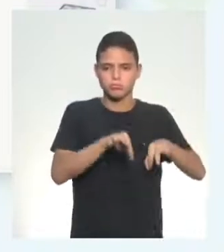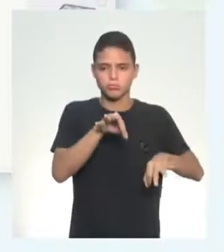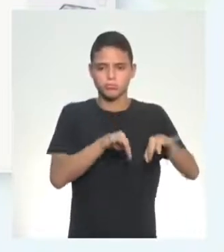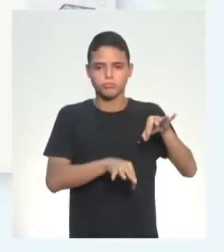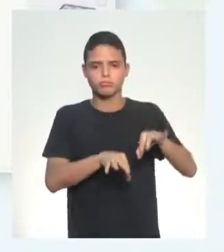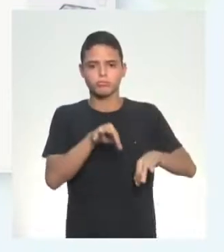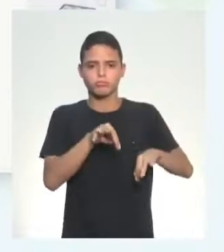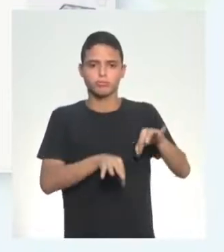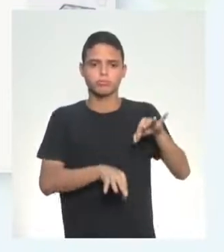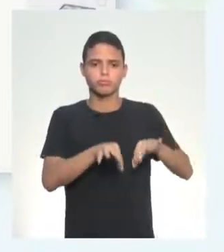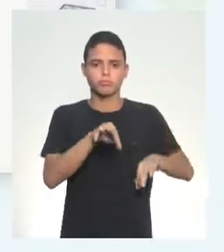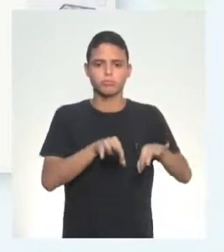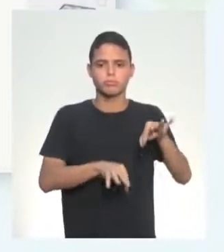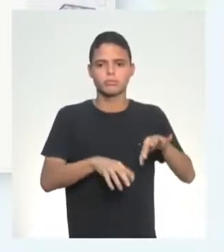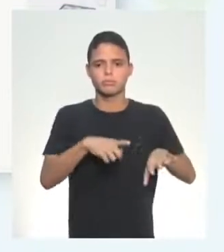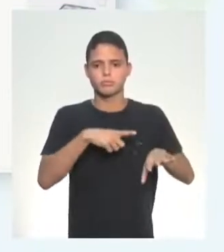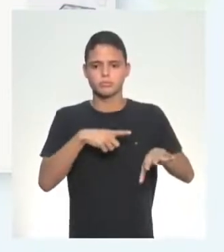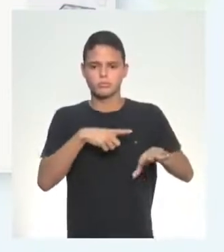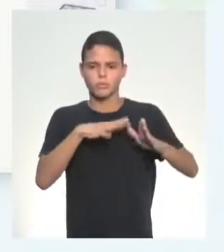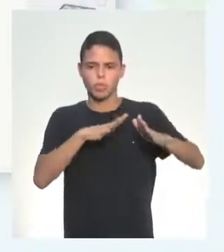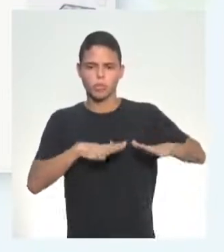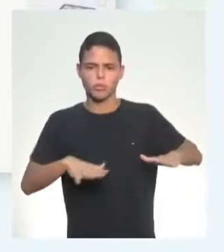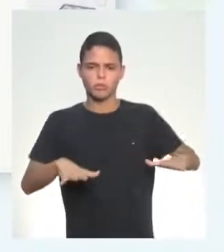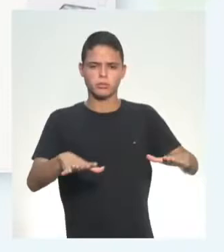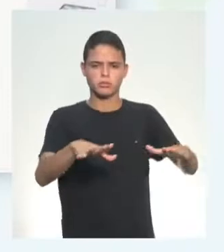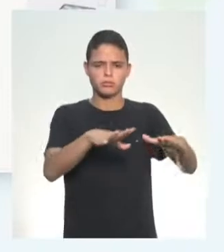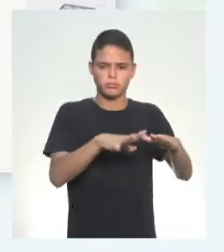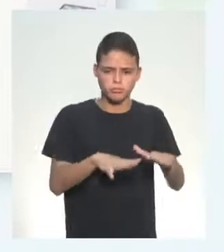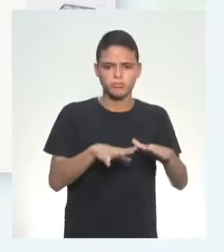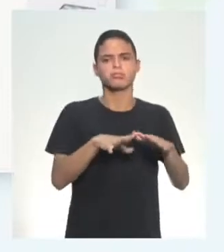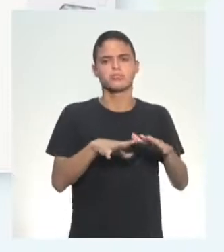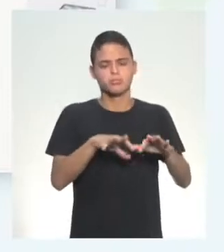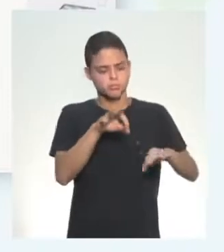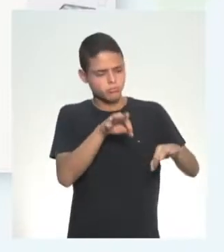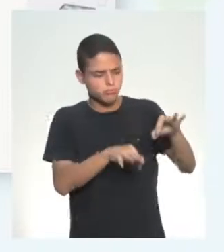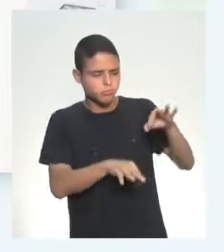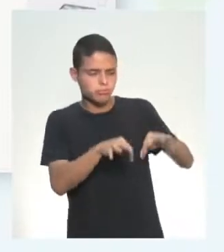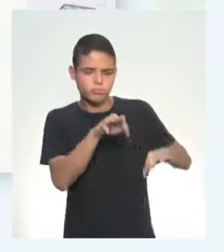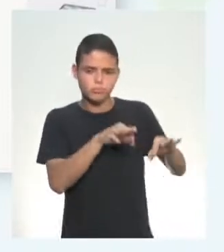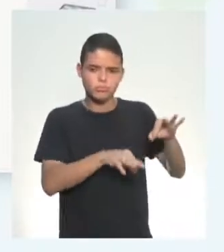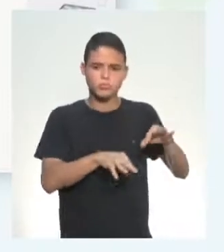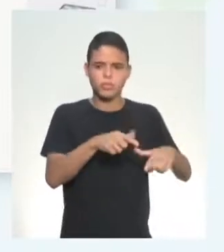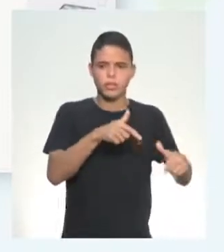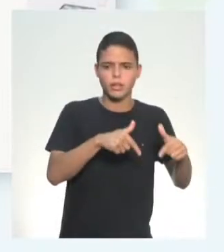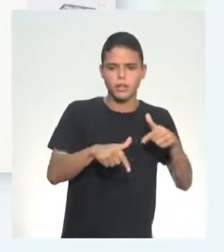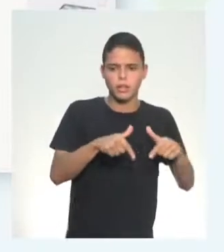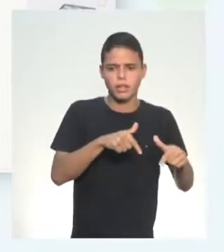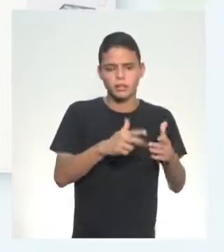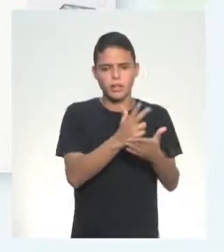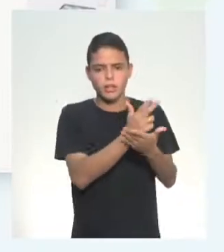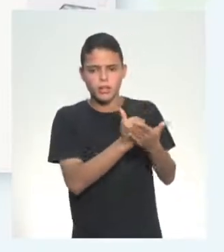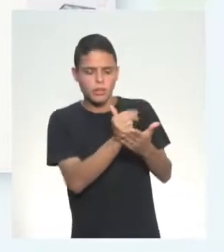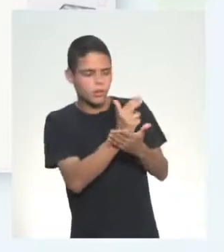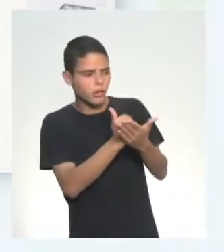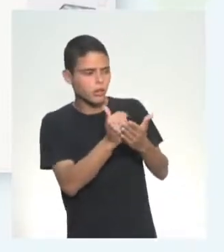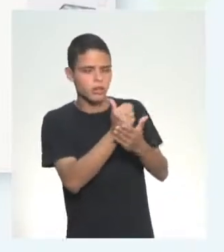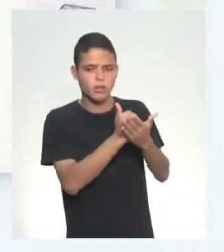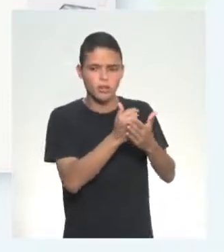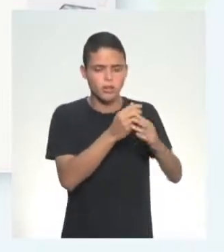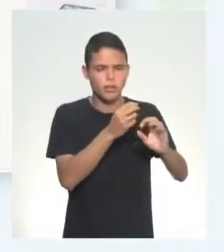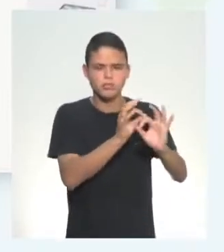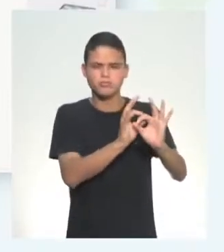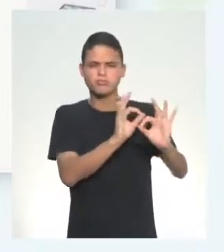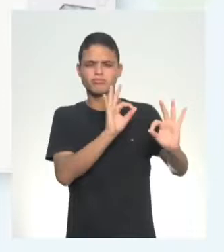tomando todo o seu plano de trabalho, inclusive partes do desenho fugindo da sua vista, da sua visão,